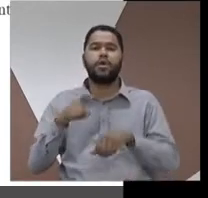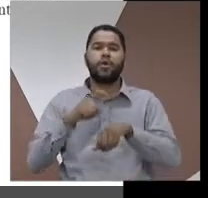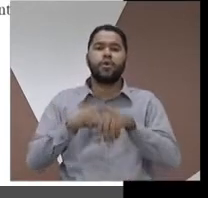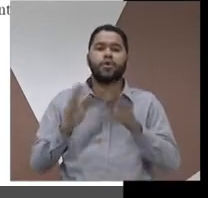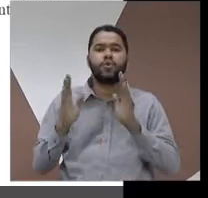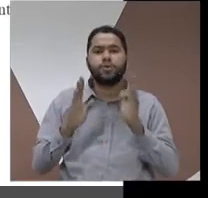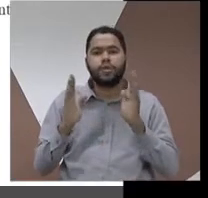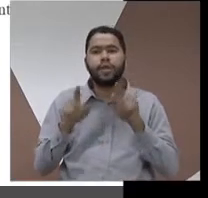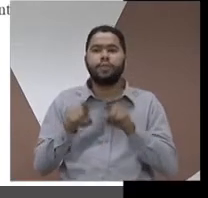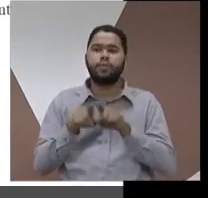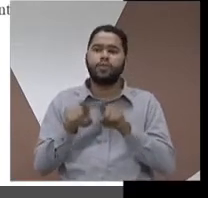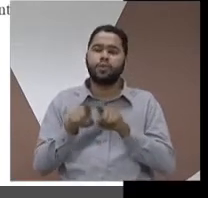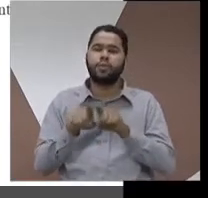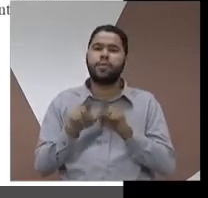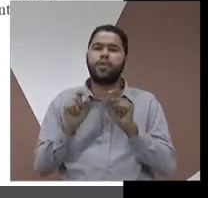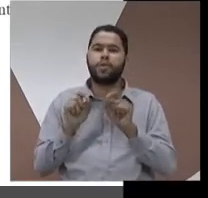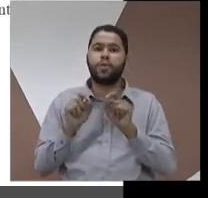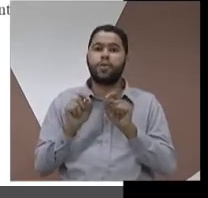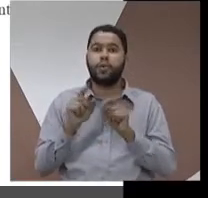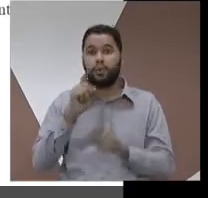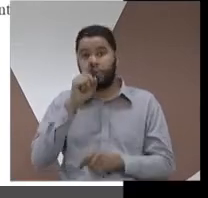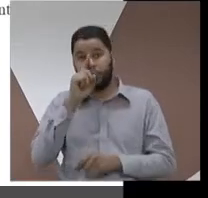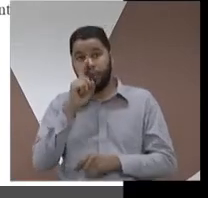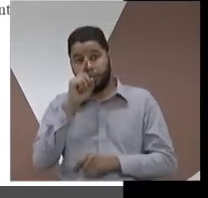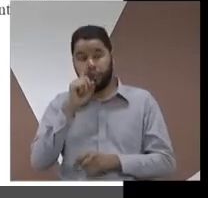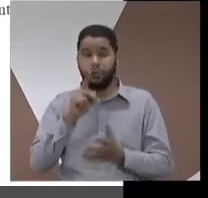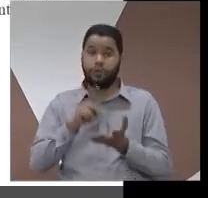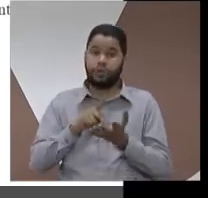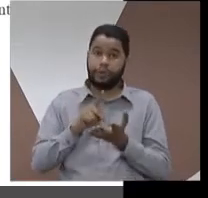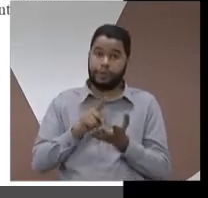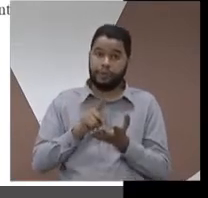uma insatisfação com um risco, na verdade, né, o